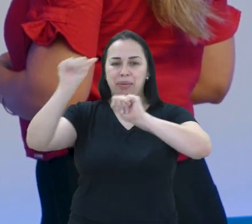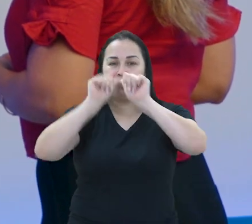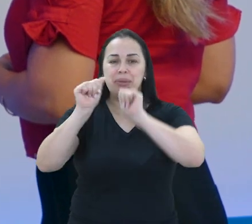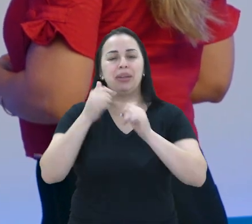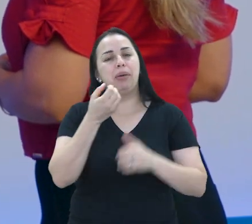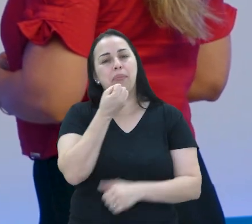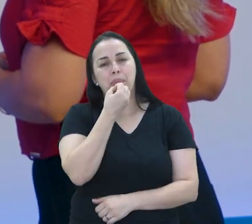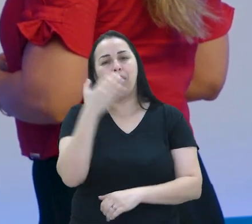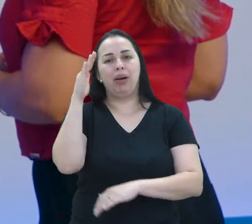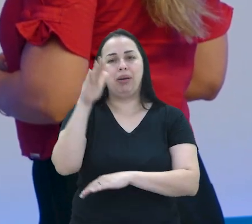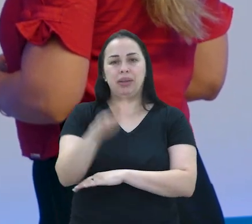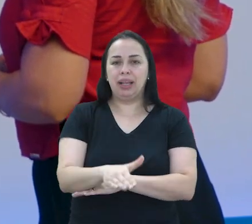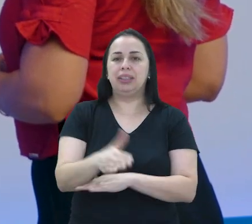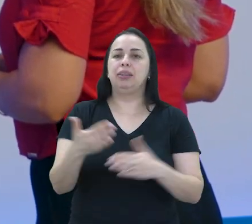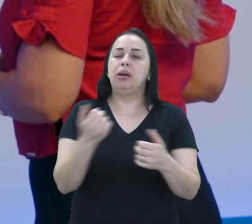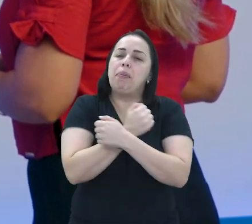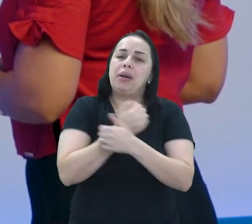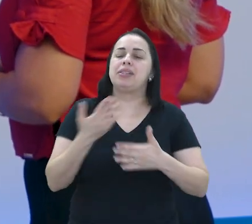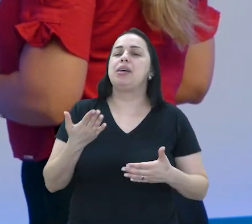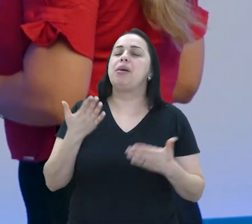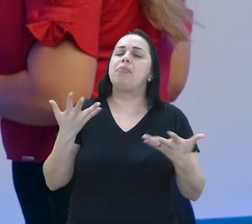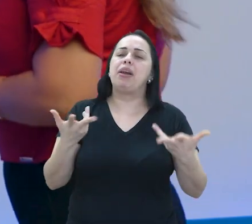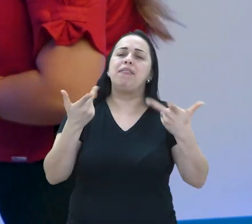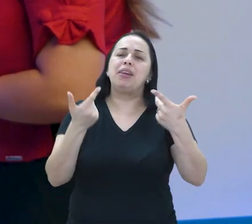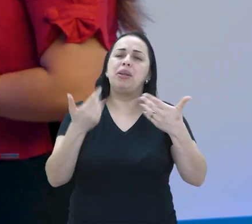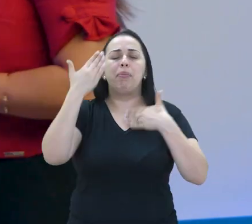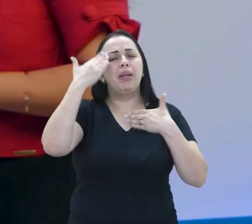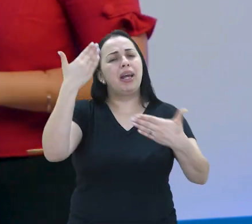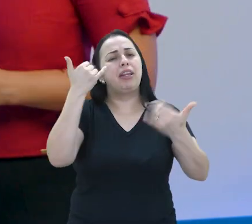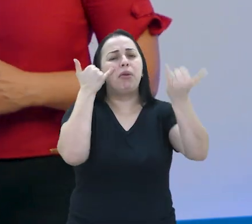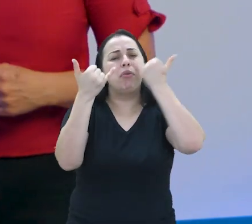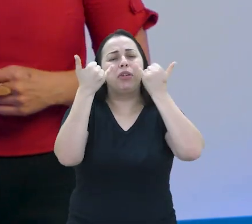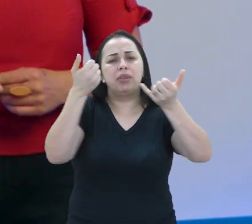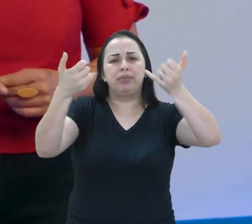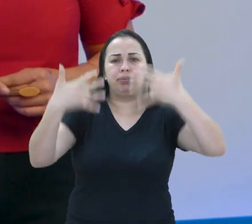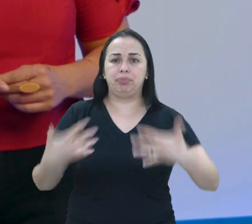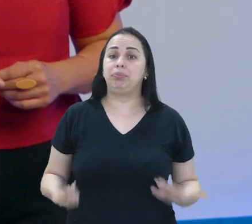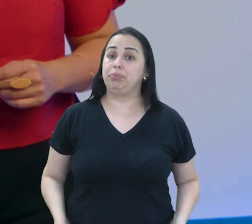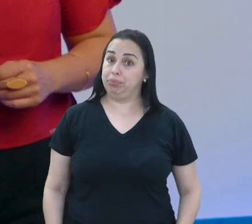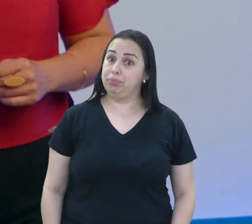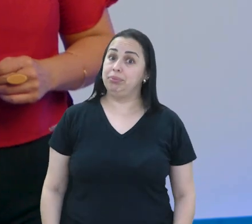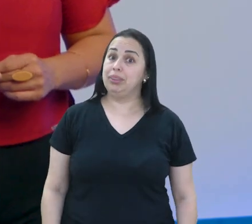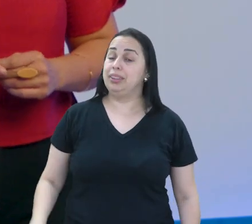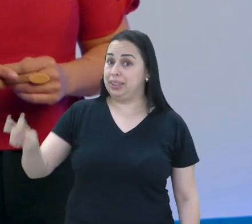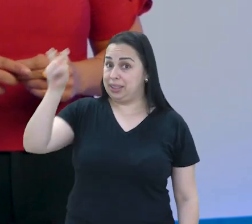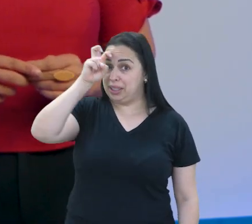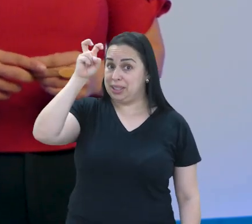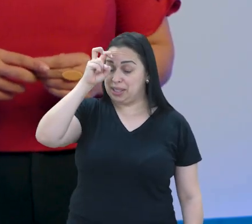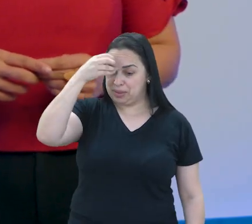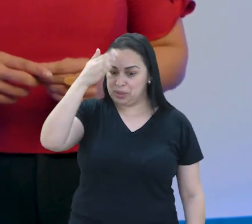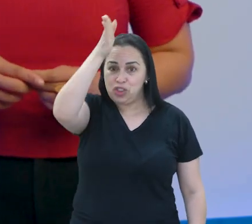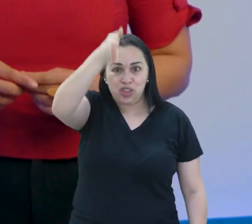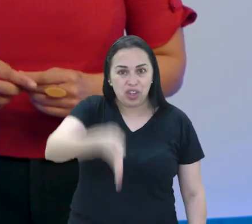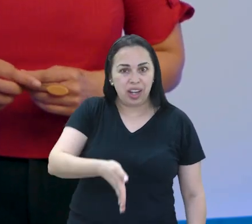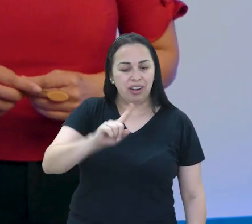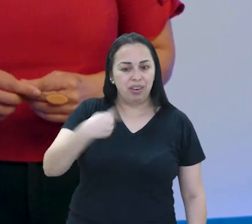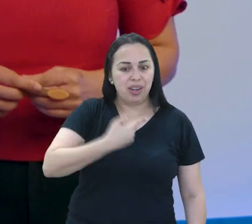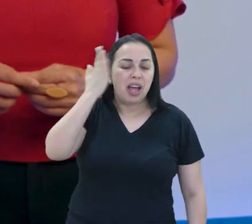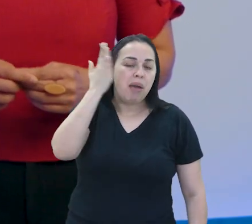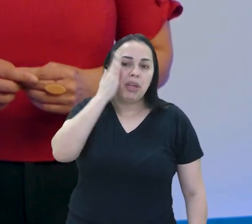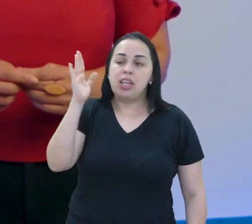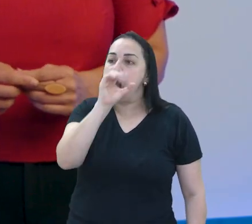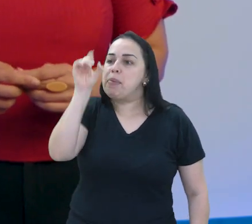Devolvo aí no estúdio, um forte abraço. Maravilha, um abraço para você também, Paulo. Muito obrigada pelas informações. Quinta-feira é dia de saber as